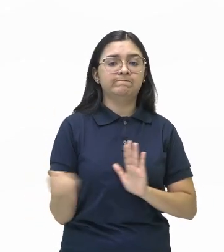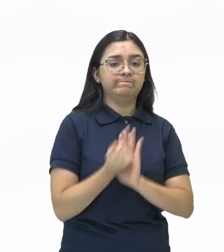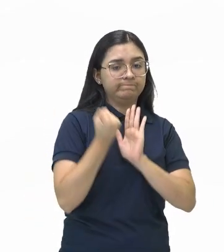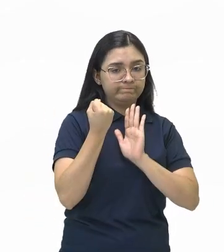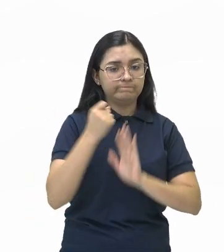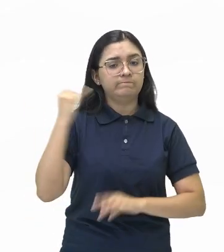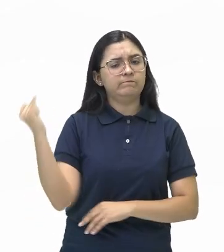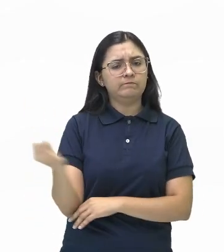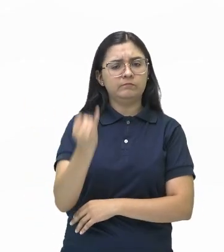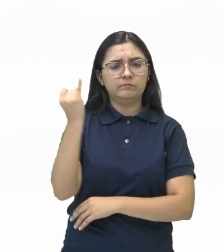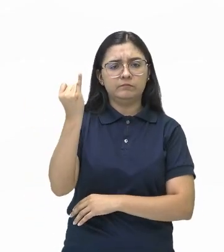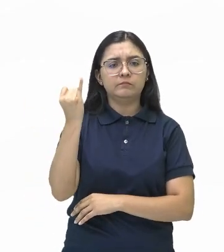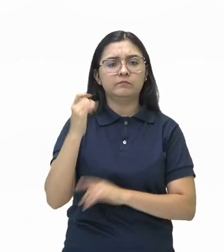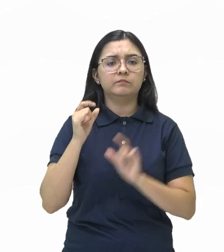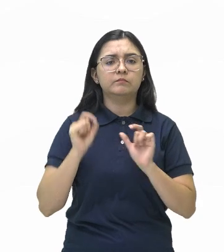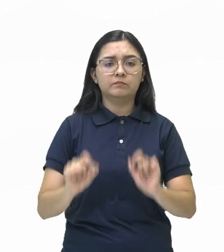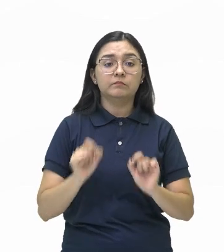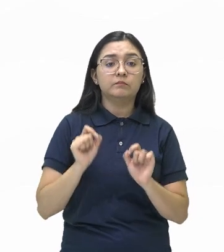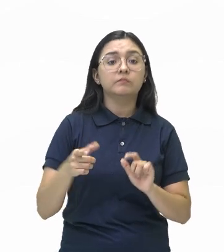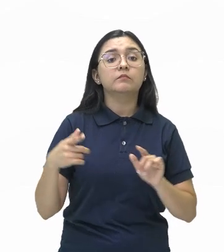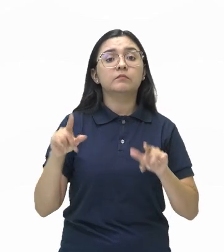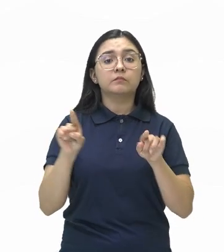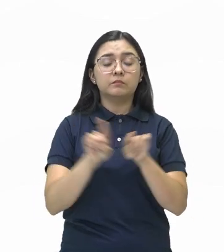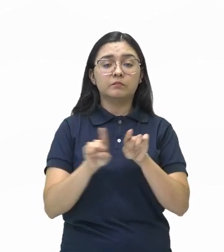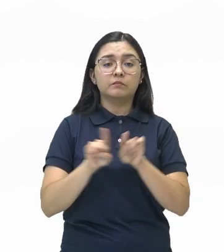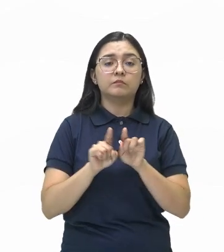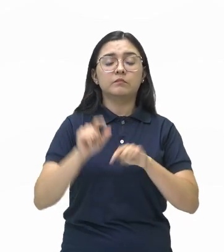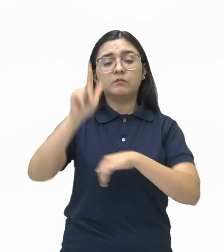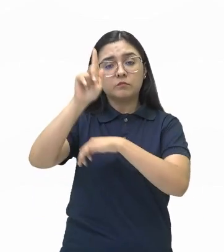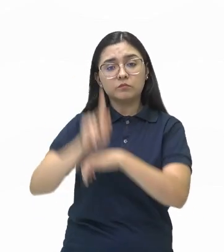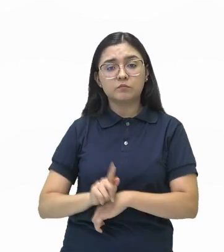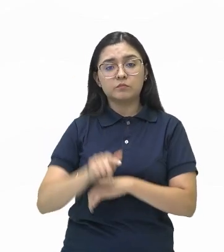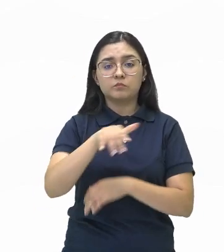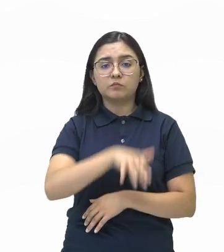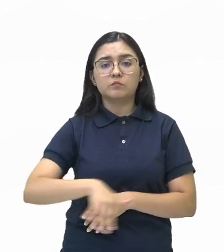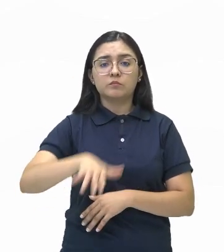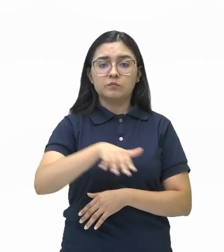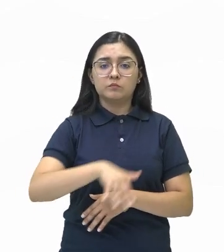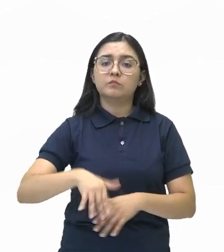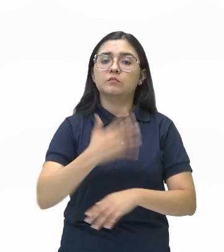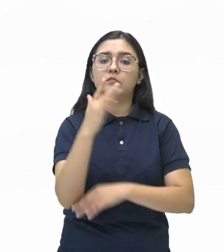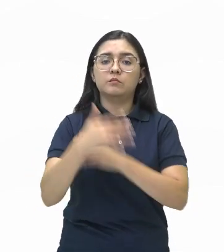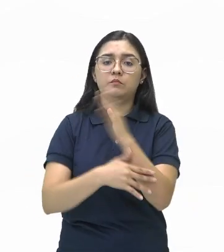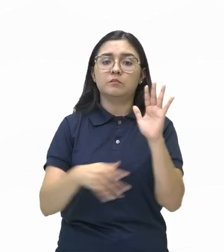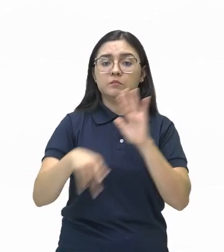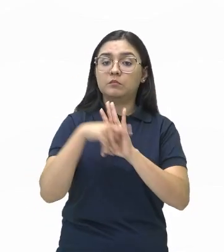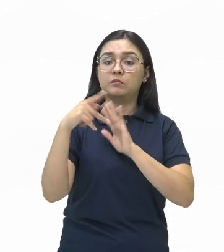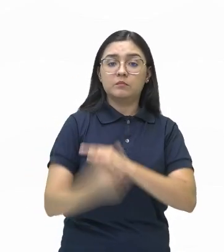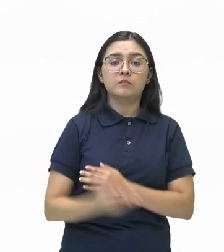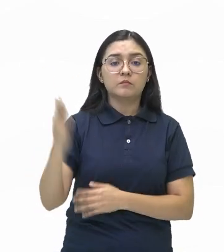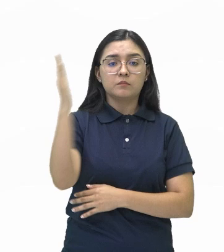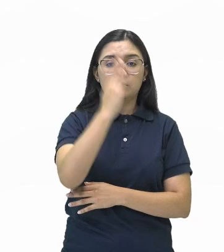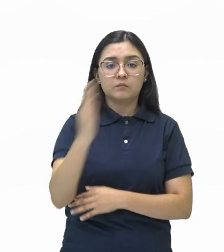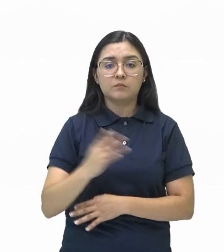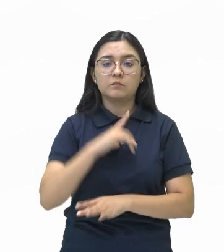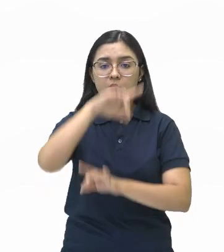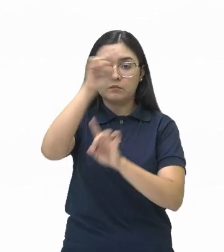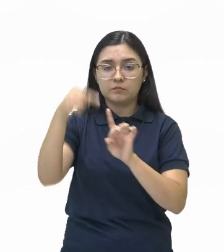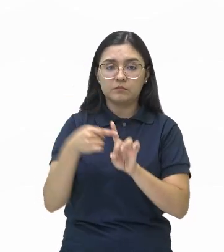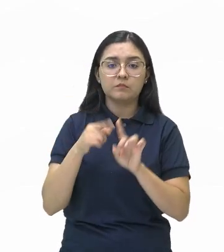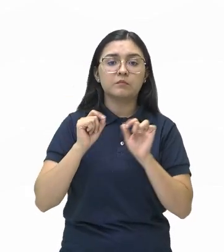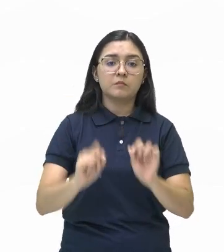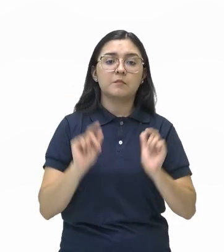assim importante na questão da gestão ambiental do Brasil, porque ela vai buscar o quê? Ela está